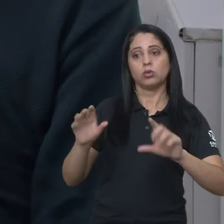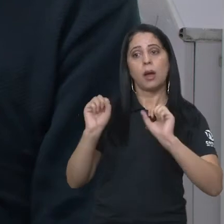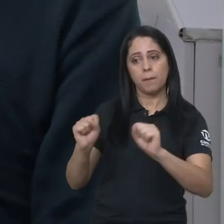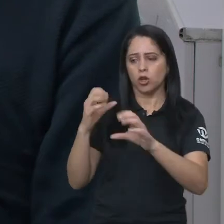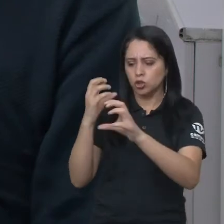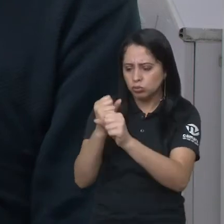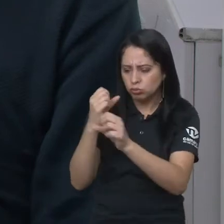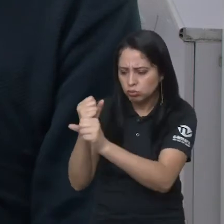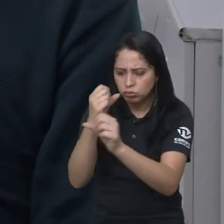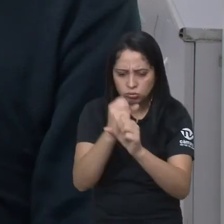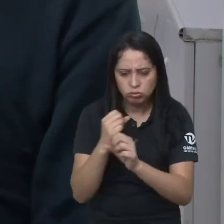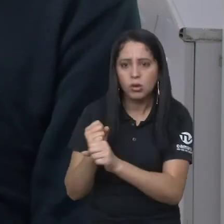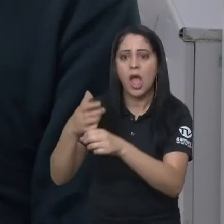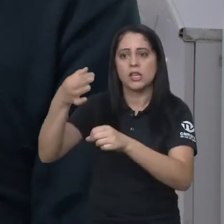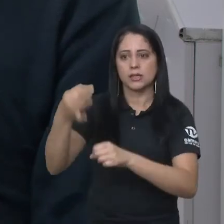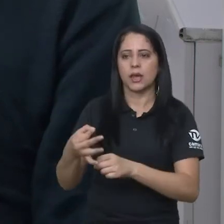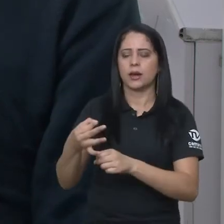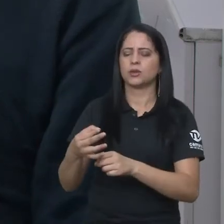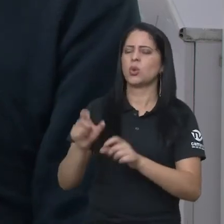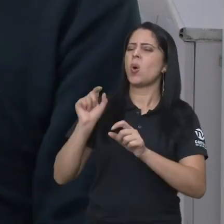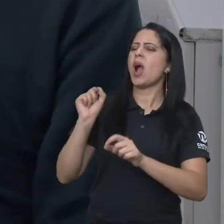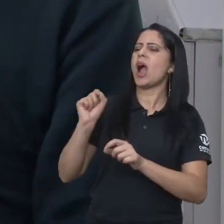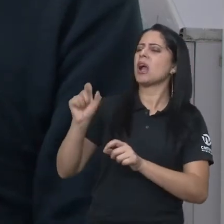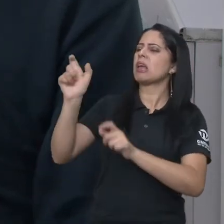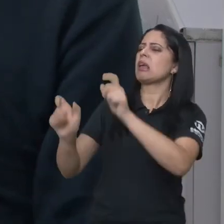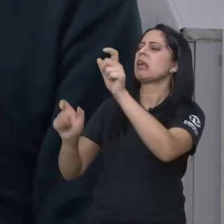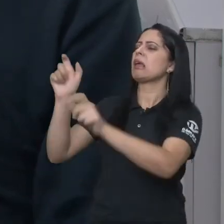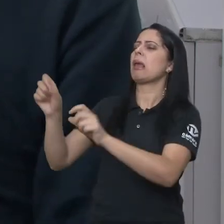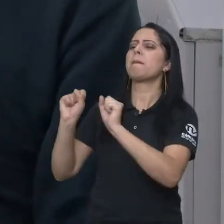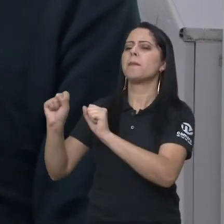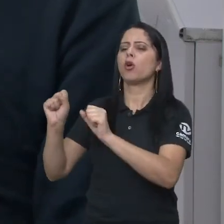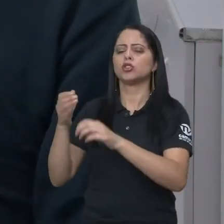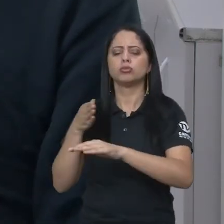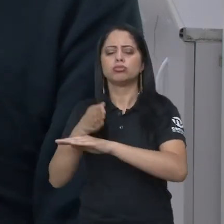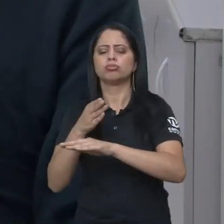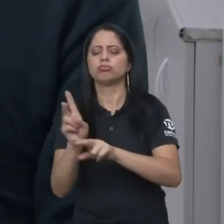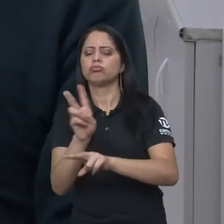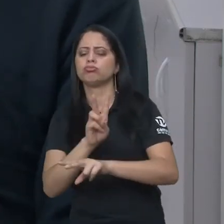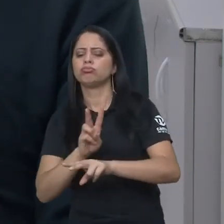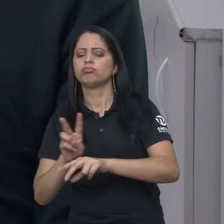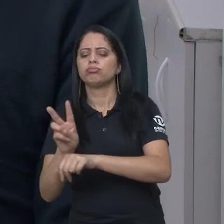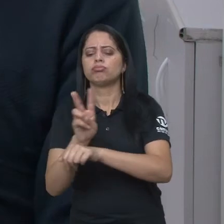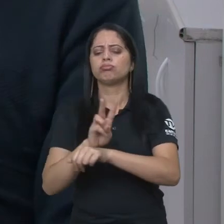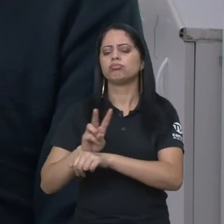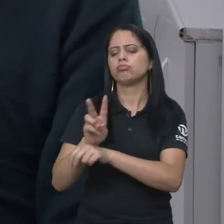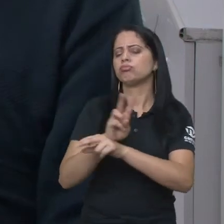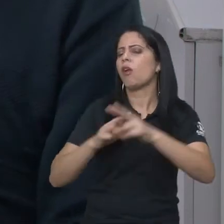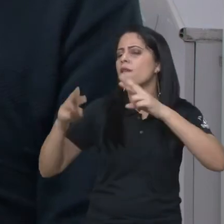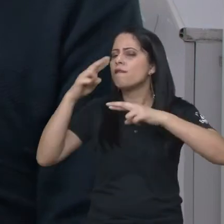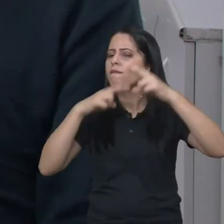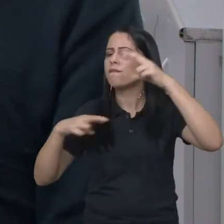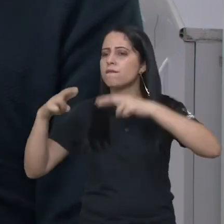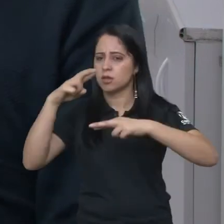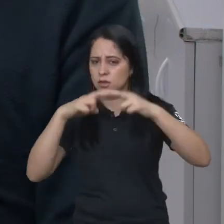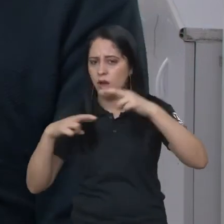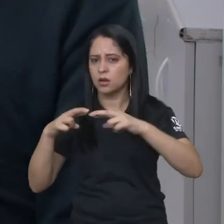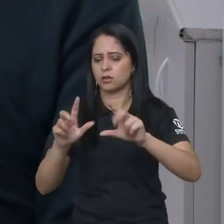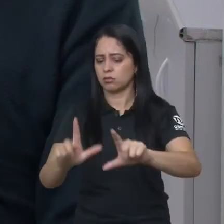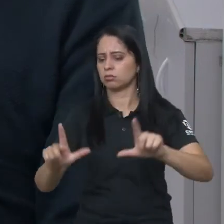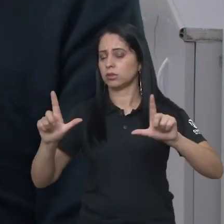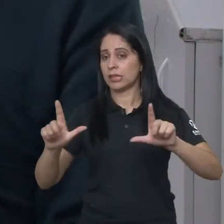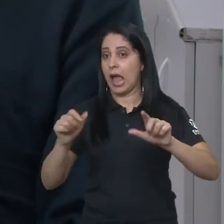eletrônicas podem ser auditadas. Quem que participa da auditoria, quem pode estar auditando, fiscalizando essas